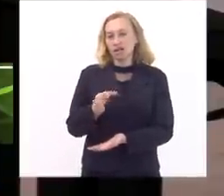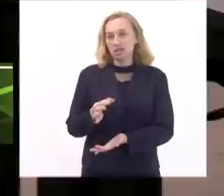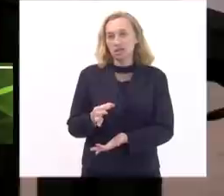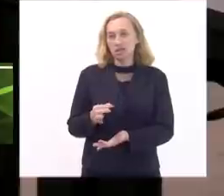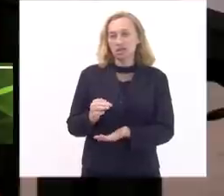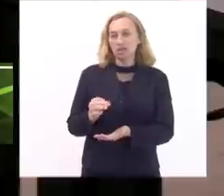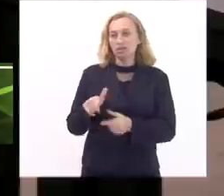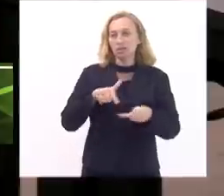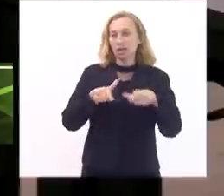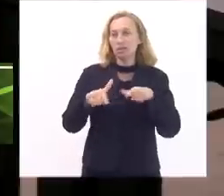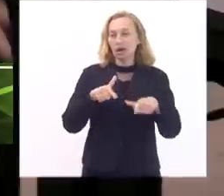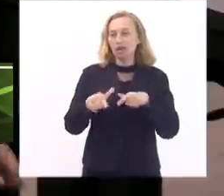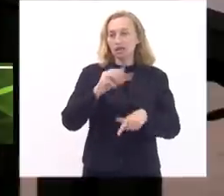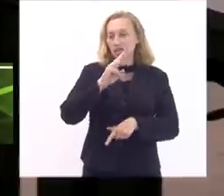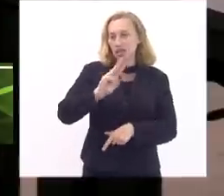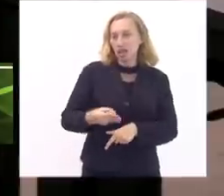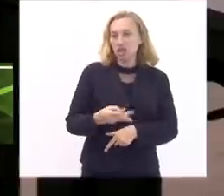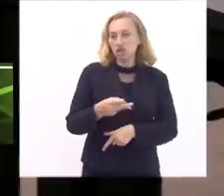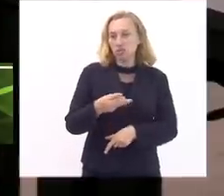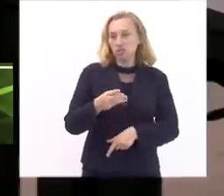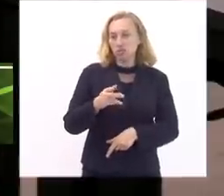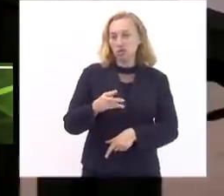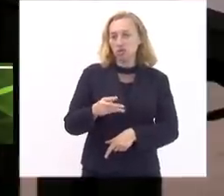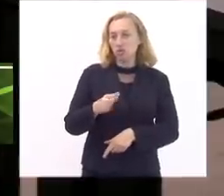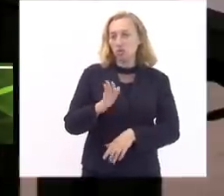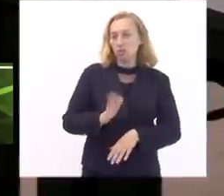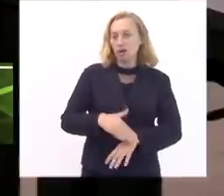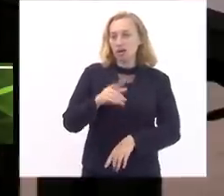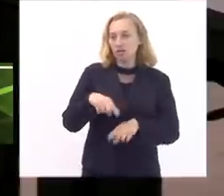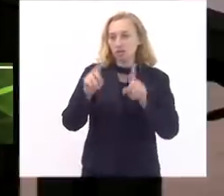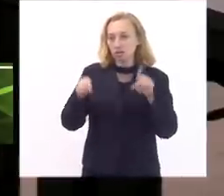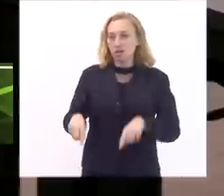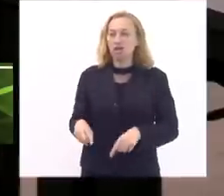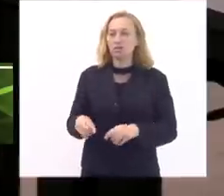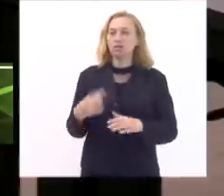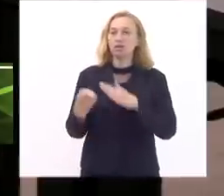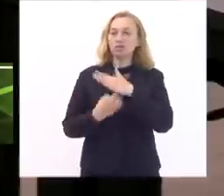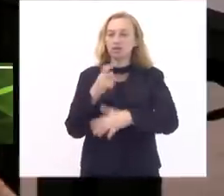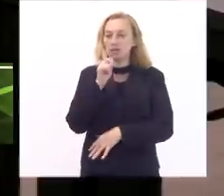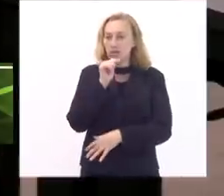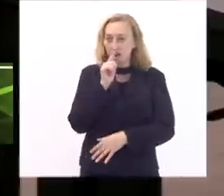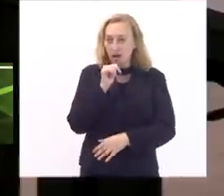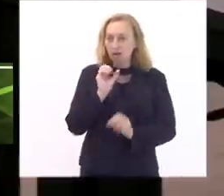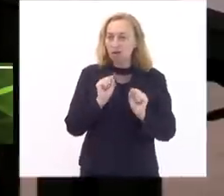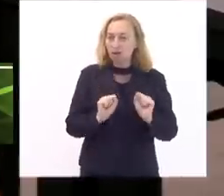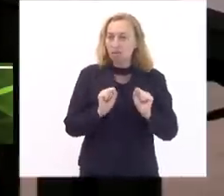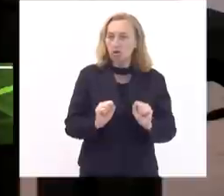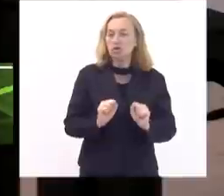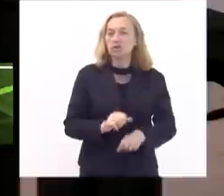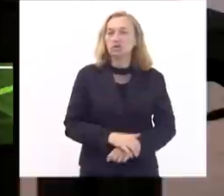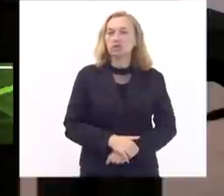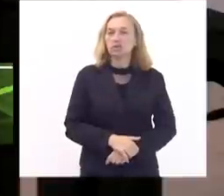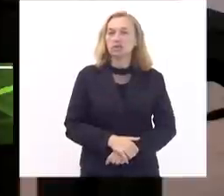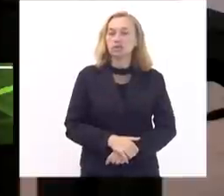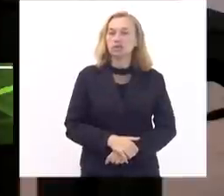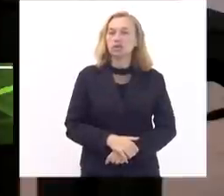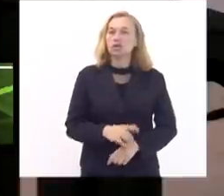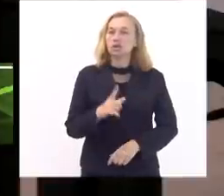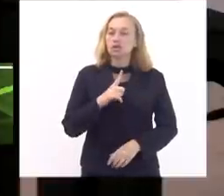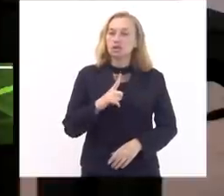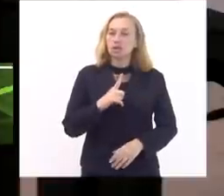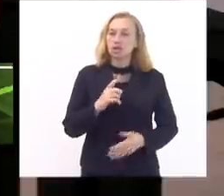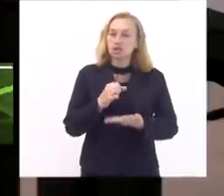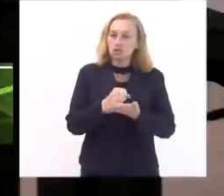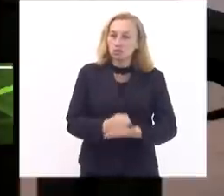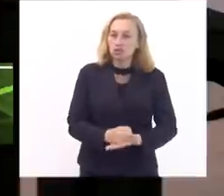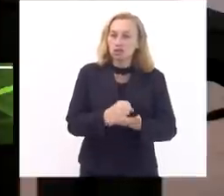desses 3 mil ou mais funcionários, né, Valdec, da CEDAE, e que possam ter a estabilidade